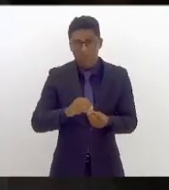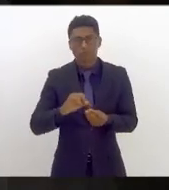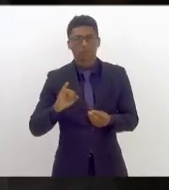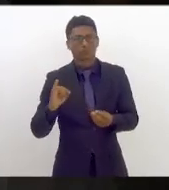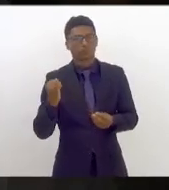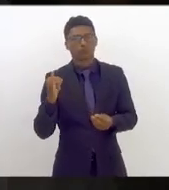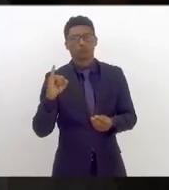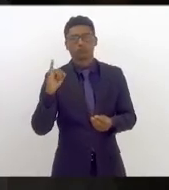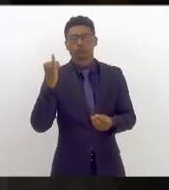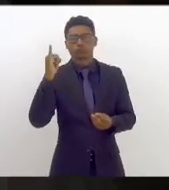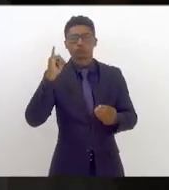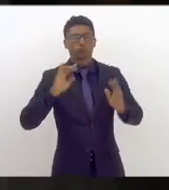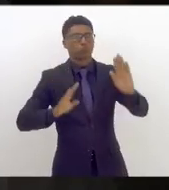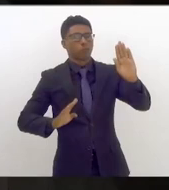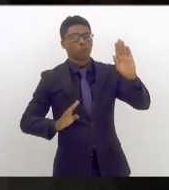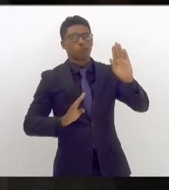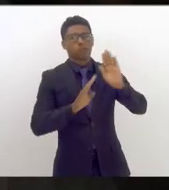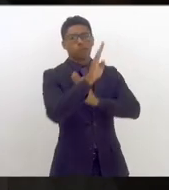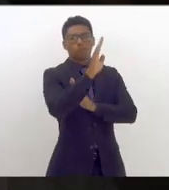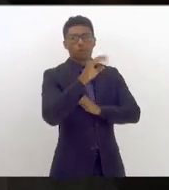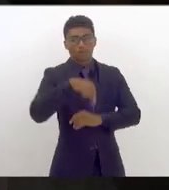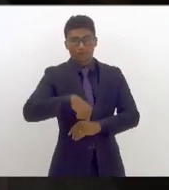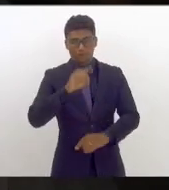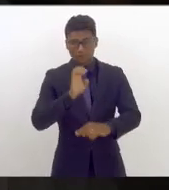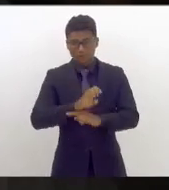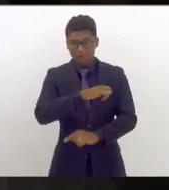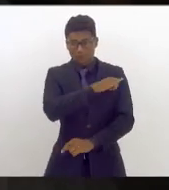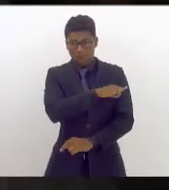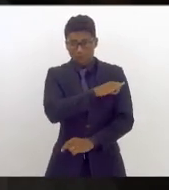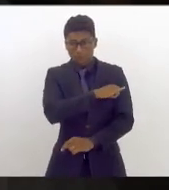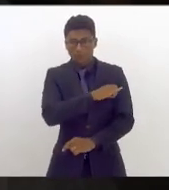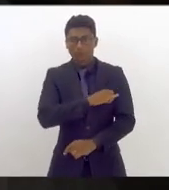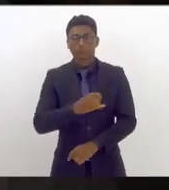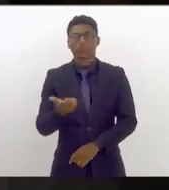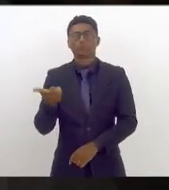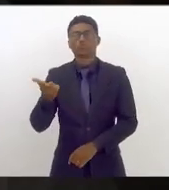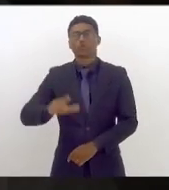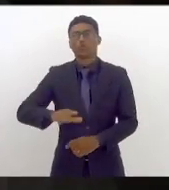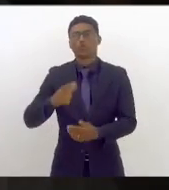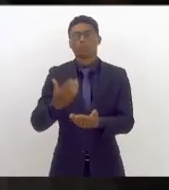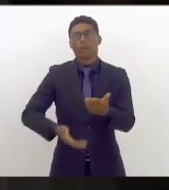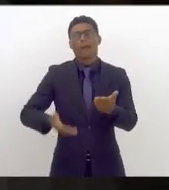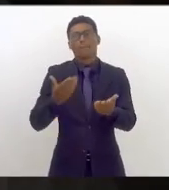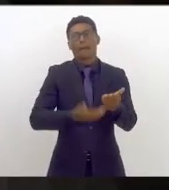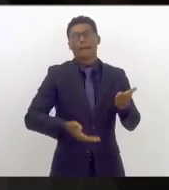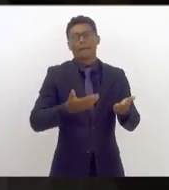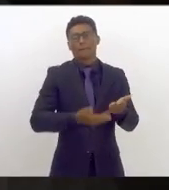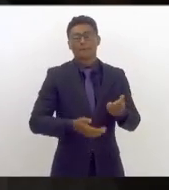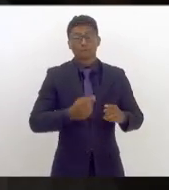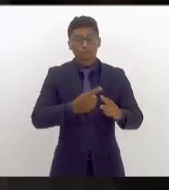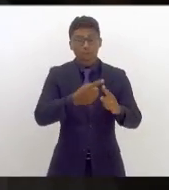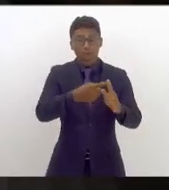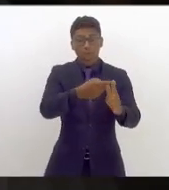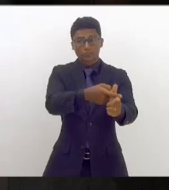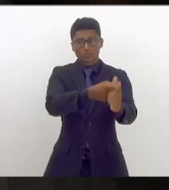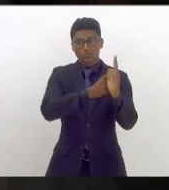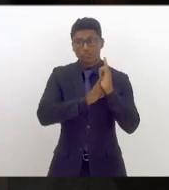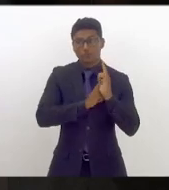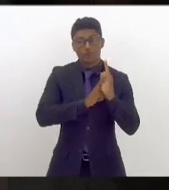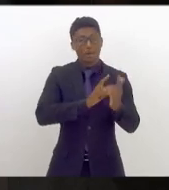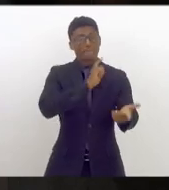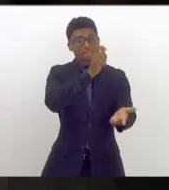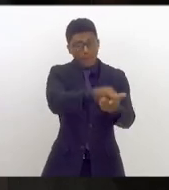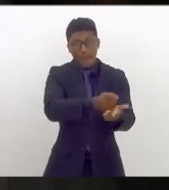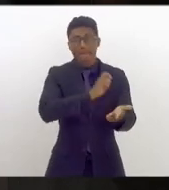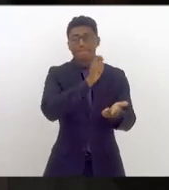Aí o Estado volta a perder no pagamento da dívida, pois a dívida